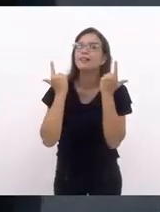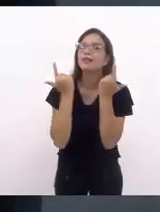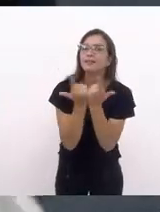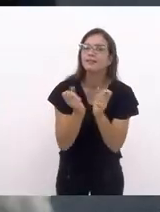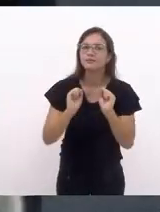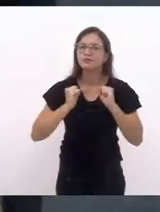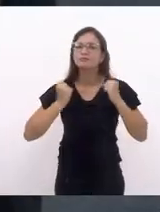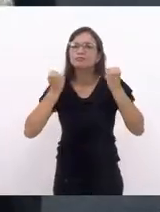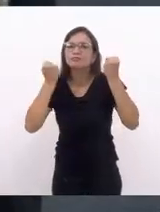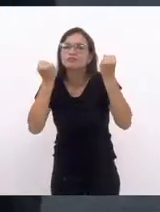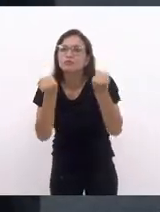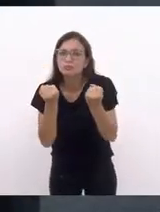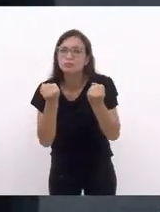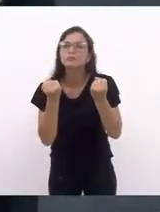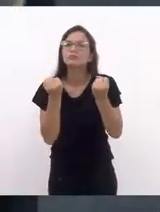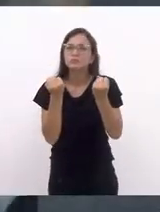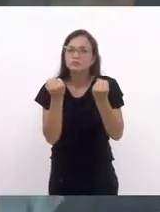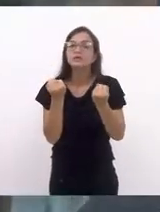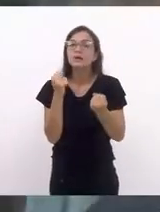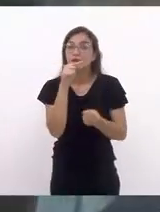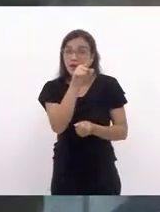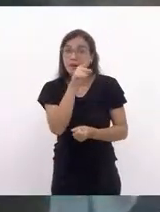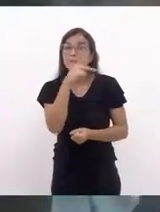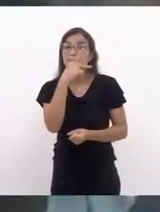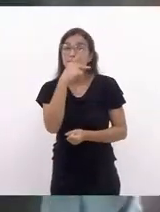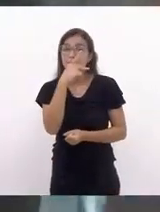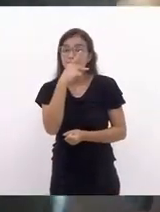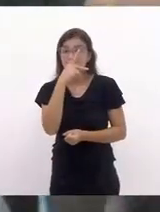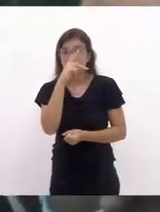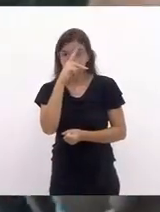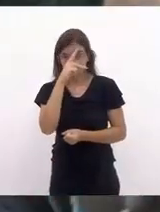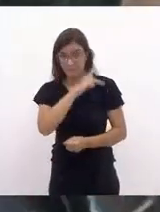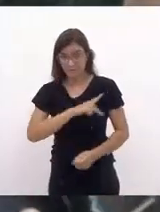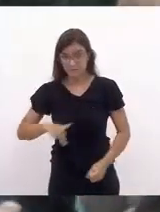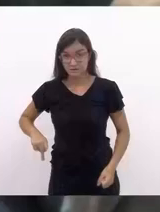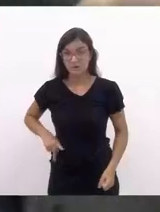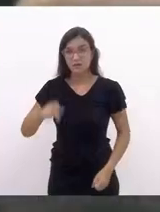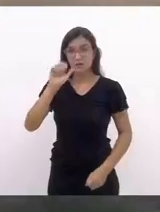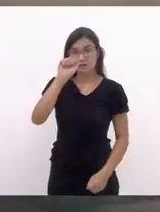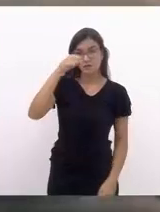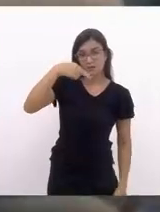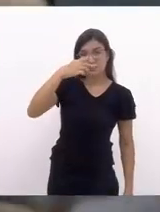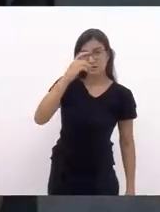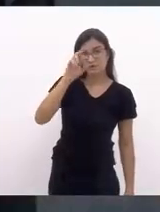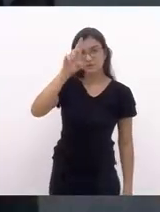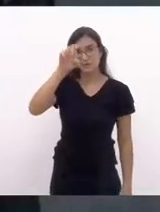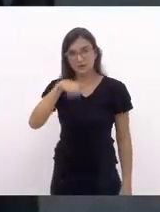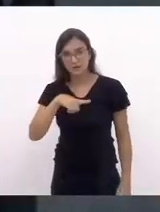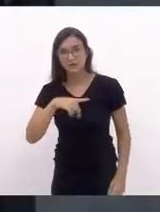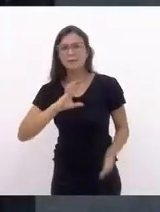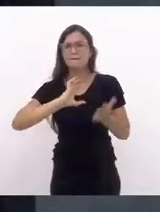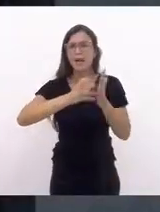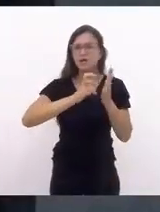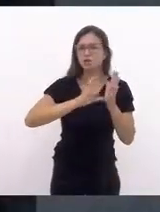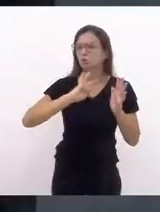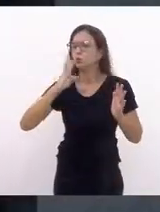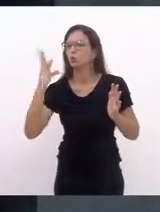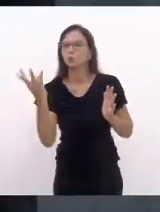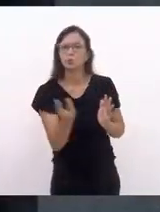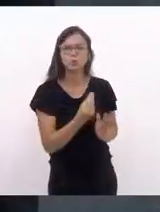No acordo coordenado pelo presidente a Graciliano com a presença de todos os partidos o que nós